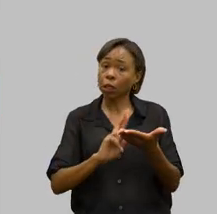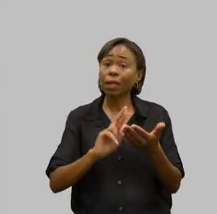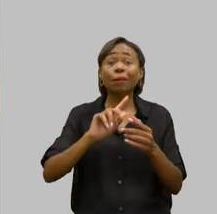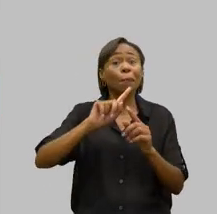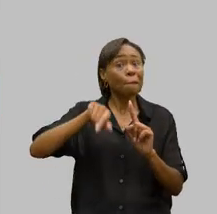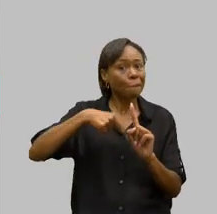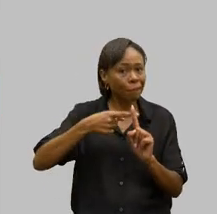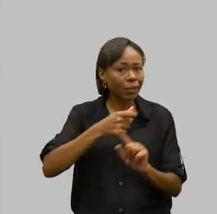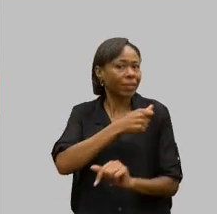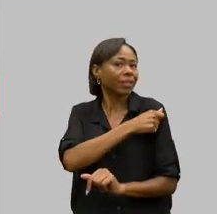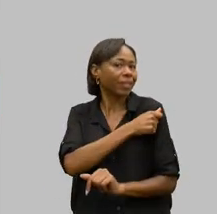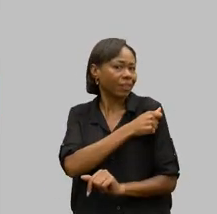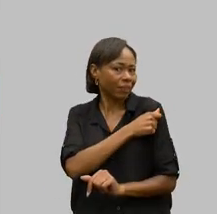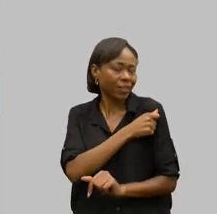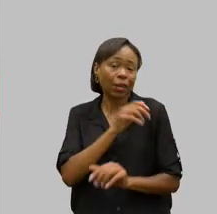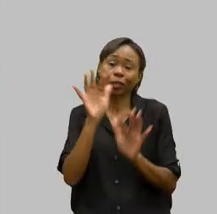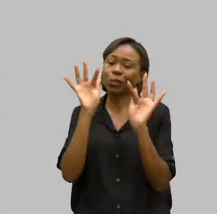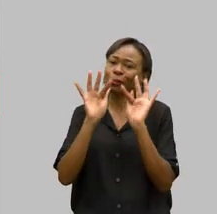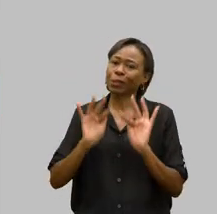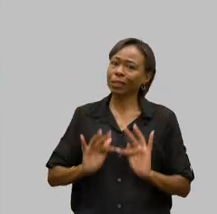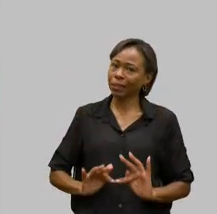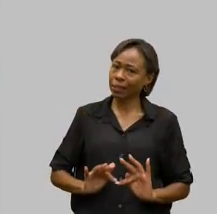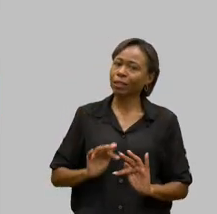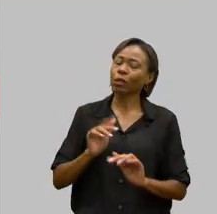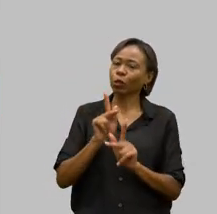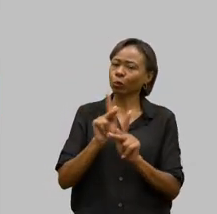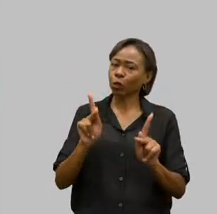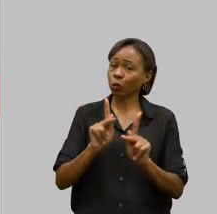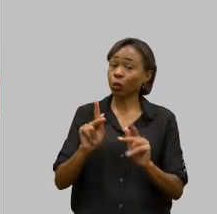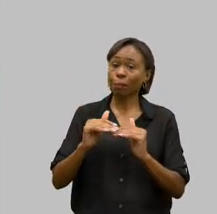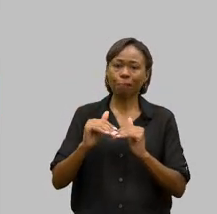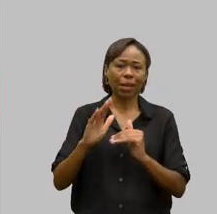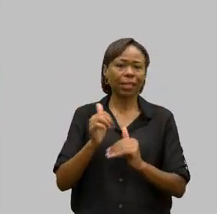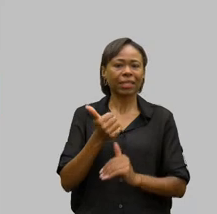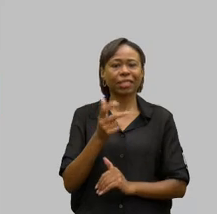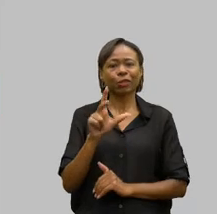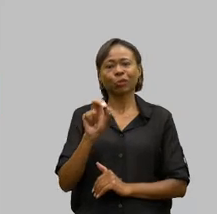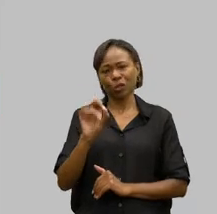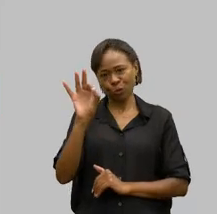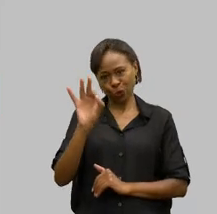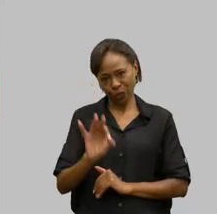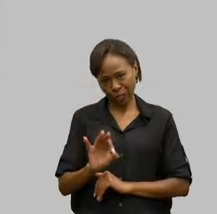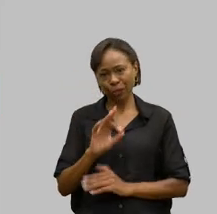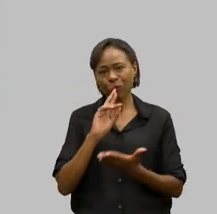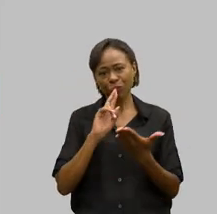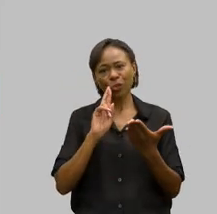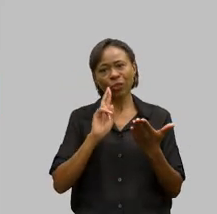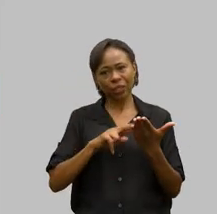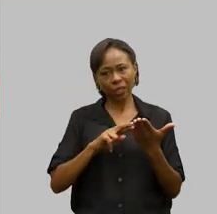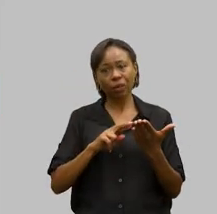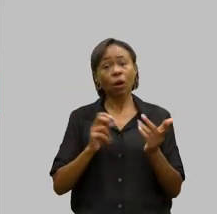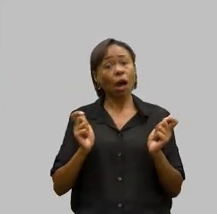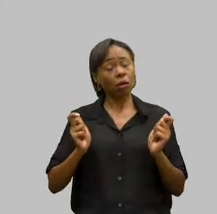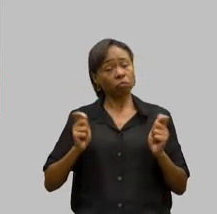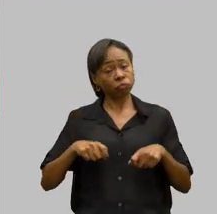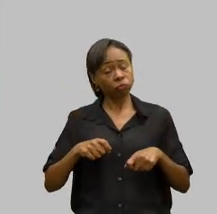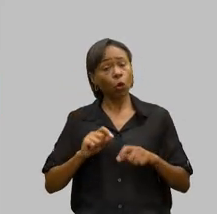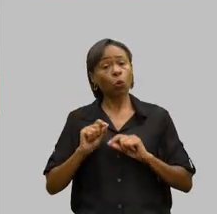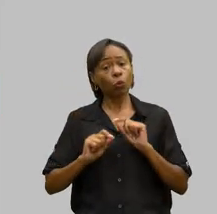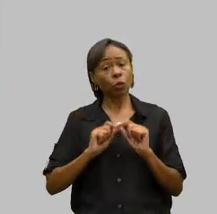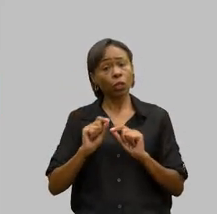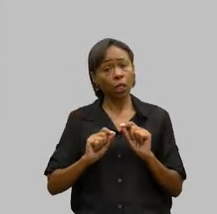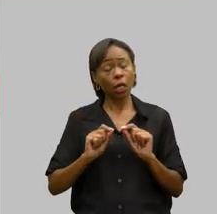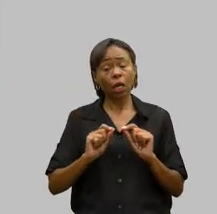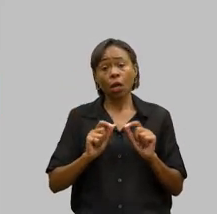felizes com a participação dos professores, que representou mais de 50%, e vimos que conseguimos efetivamente um canal de